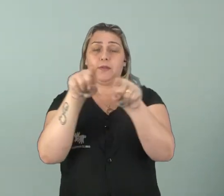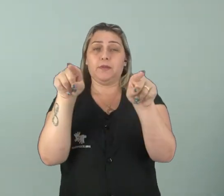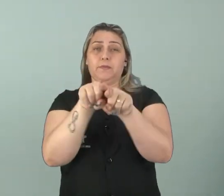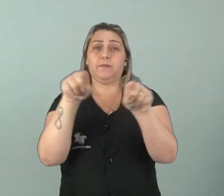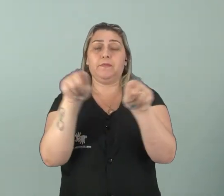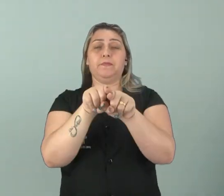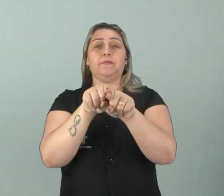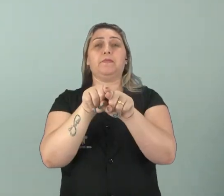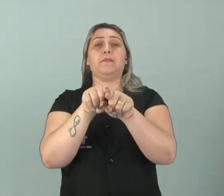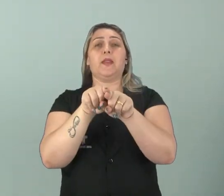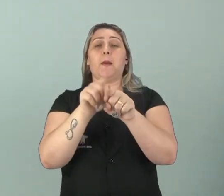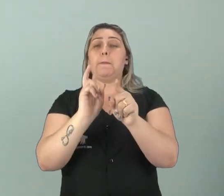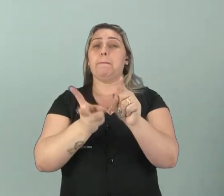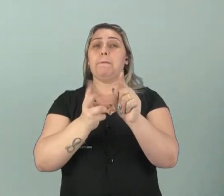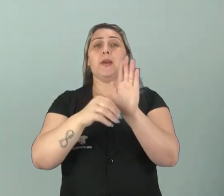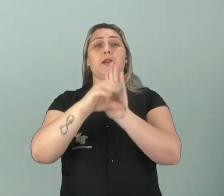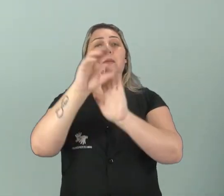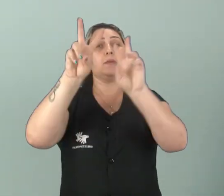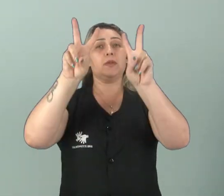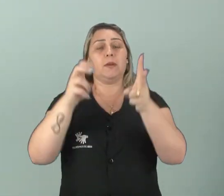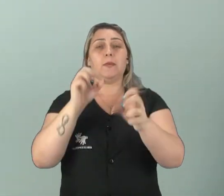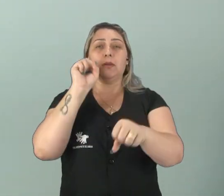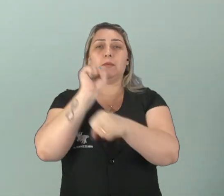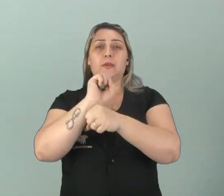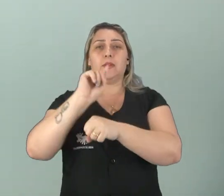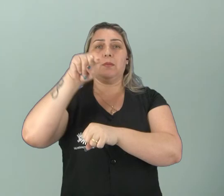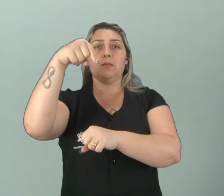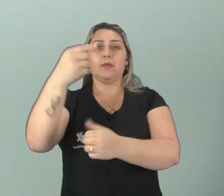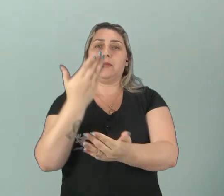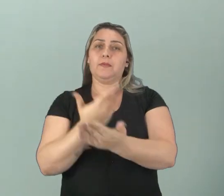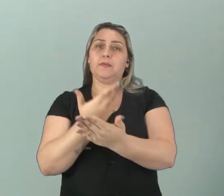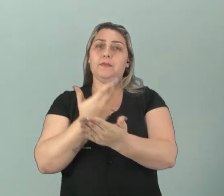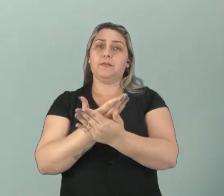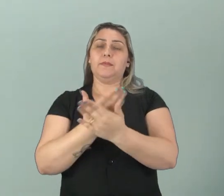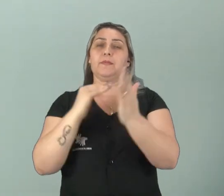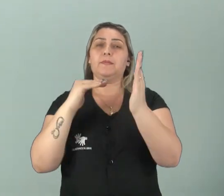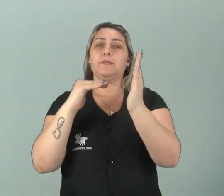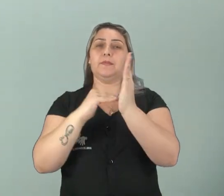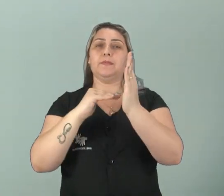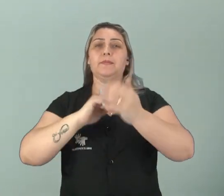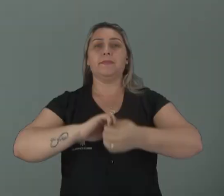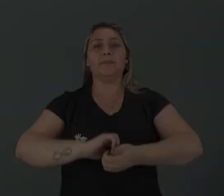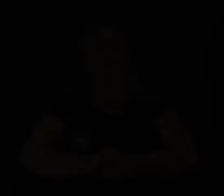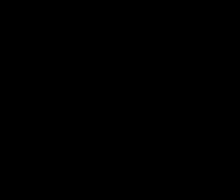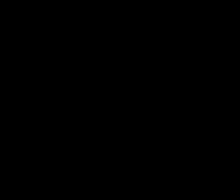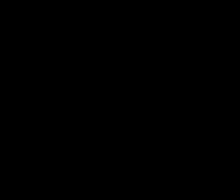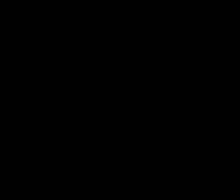relacionadas a esse mesmo conteúdo. E eu te espero aqui na próxima aula. Até mais!